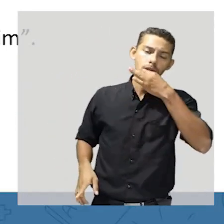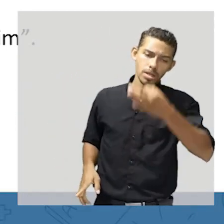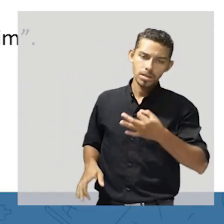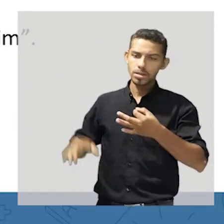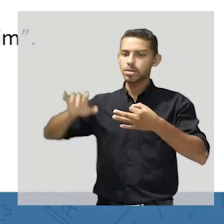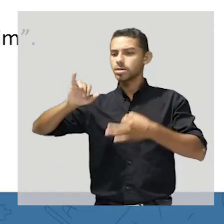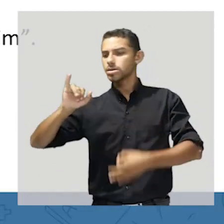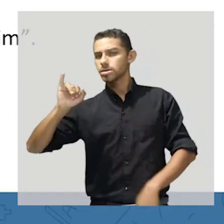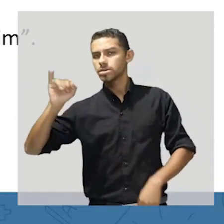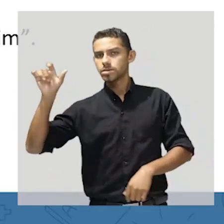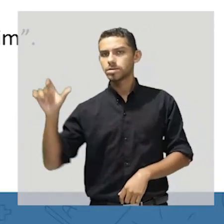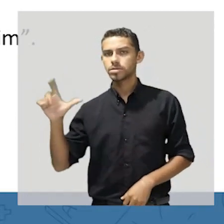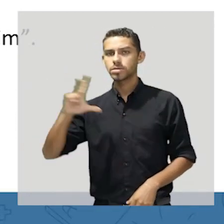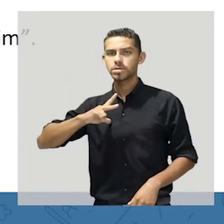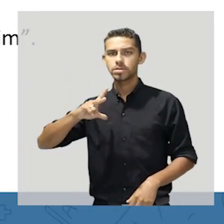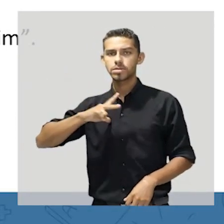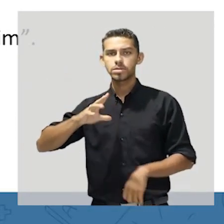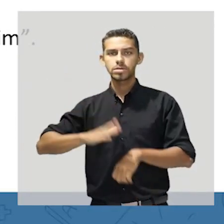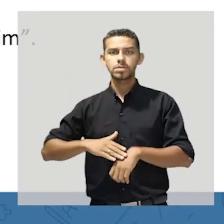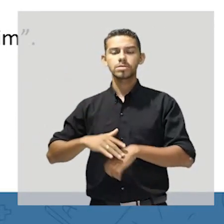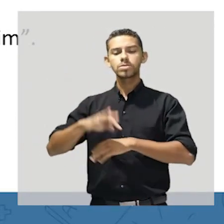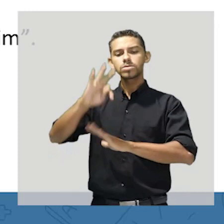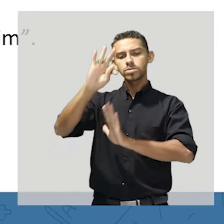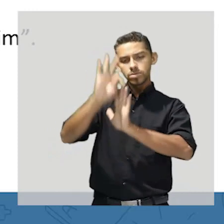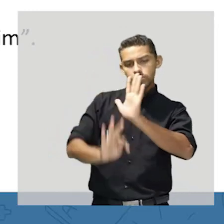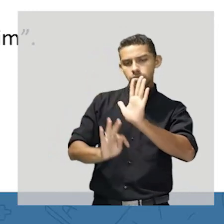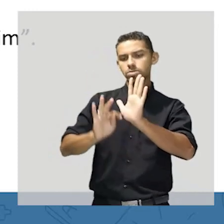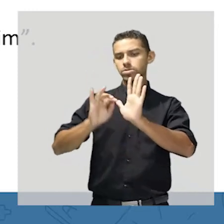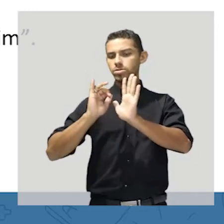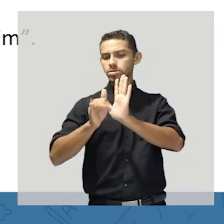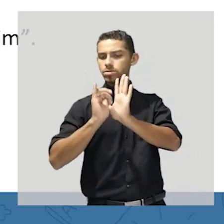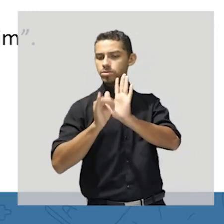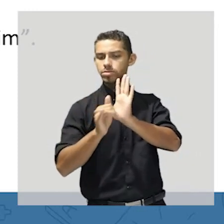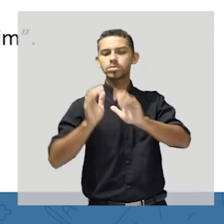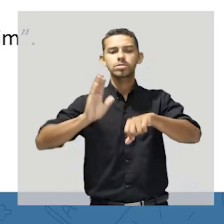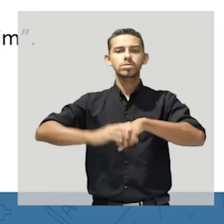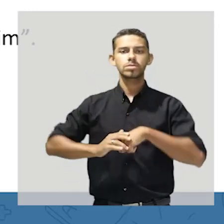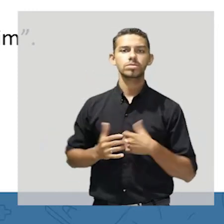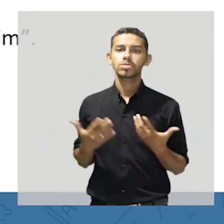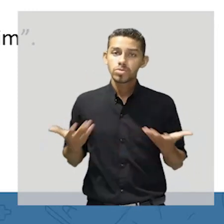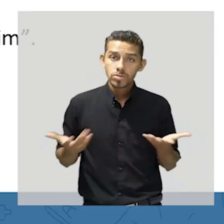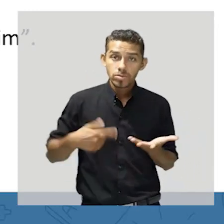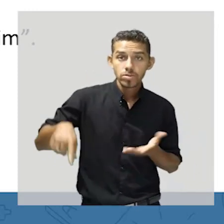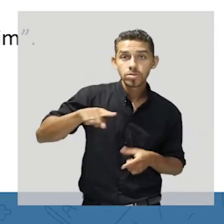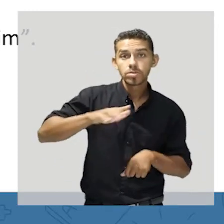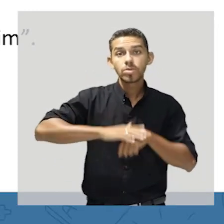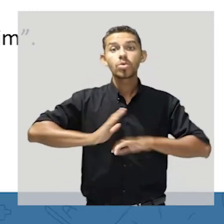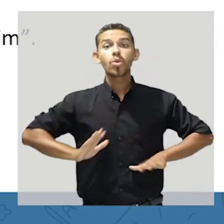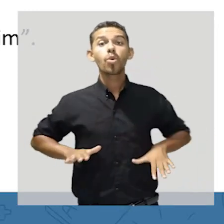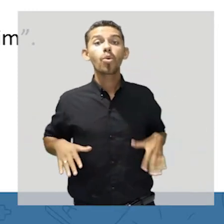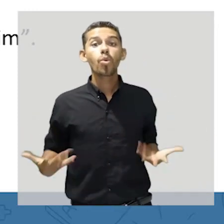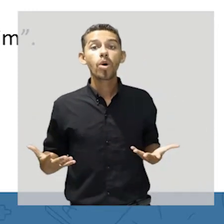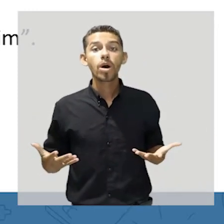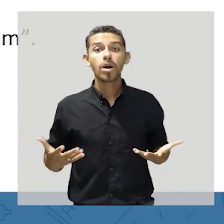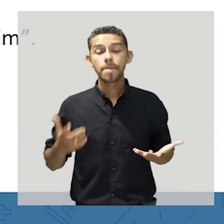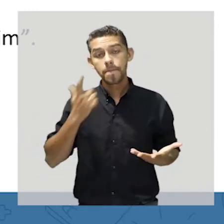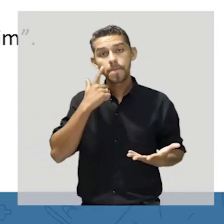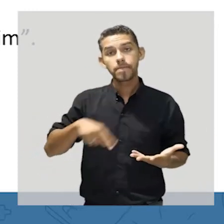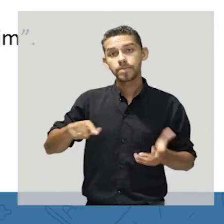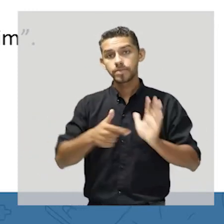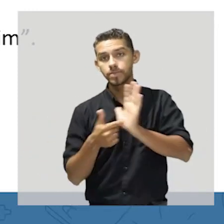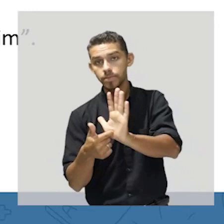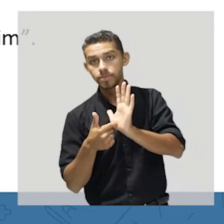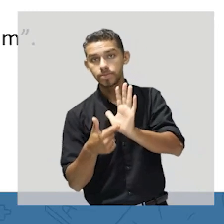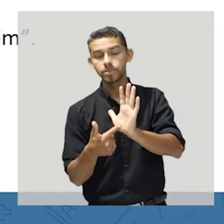individualizado tá é um texto narrativo mas com pontos de vista aí você vê que pontos de vista normalmente a gente